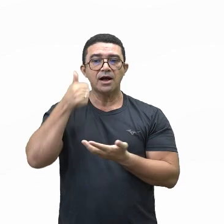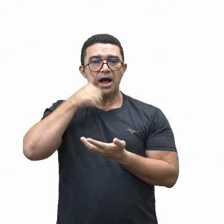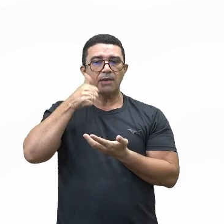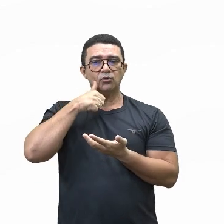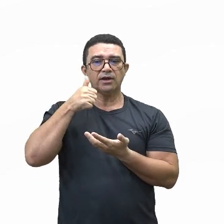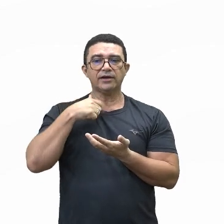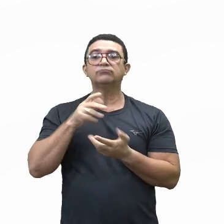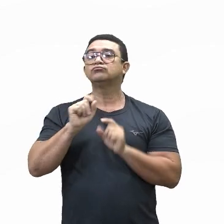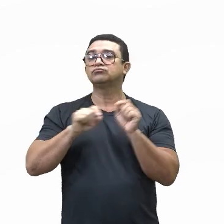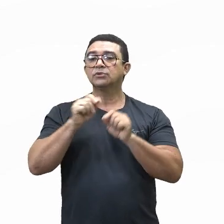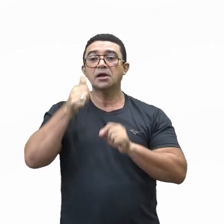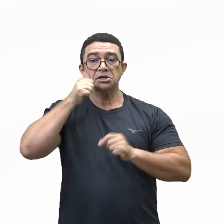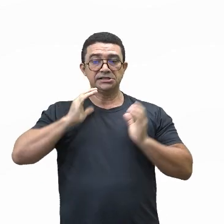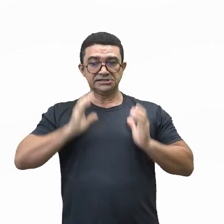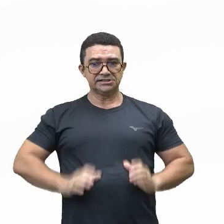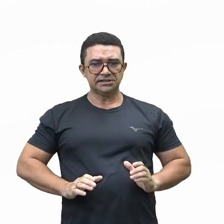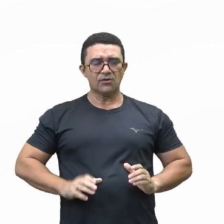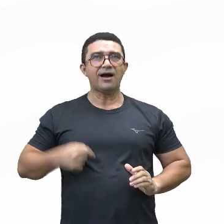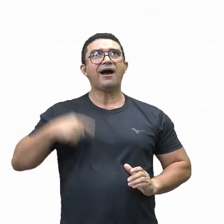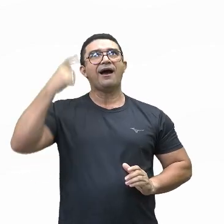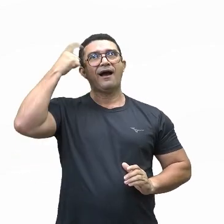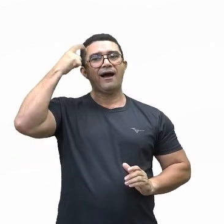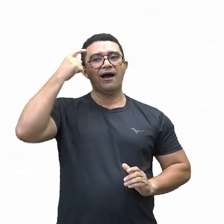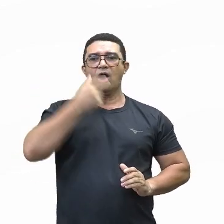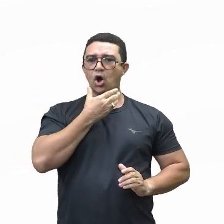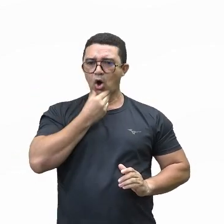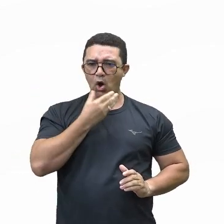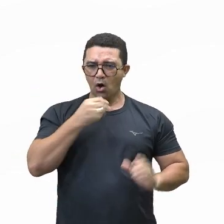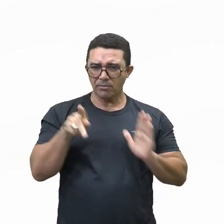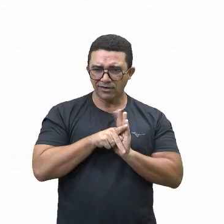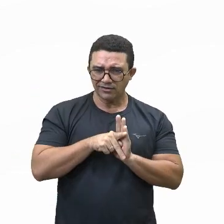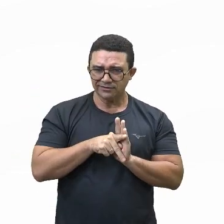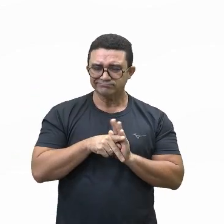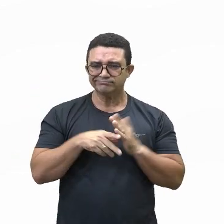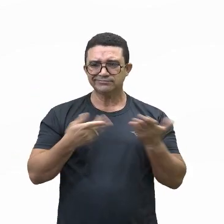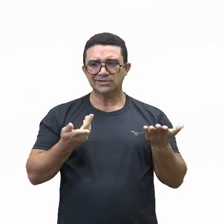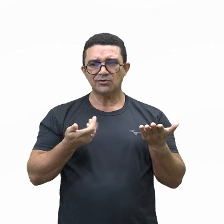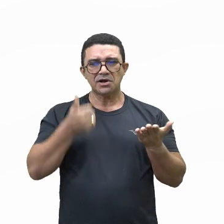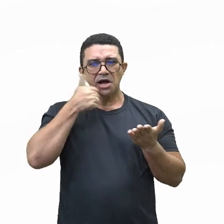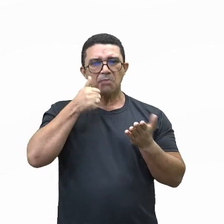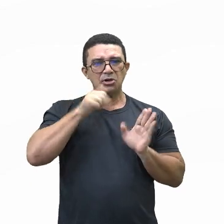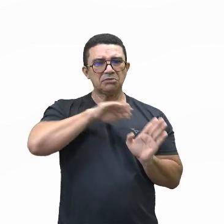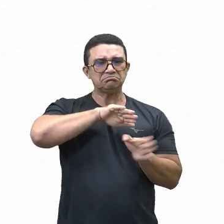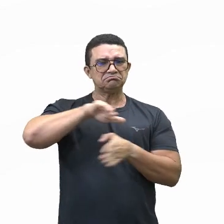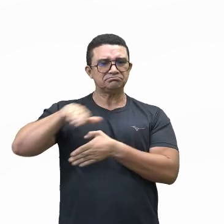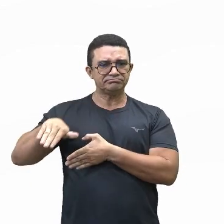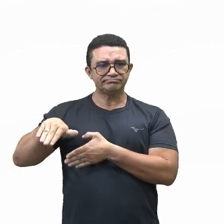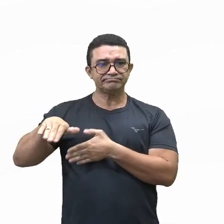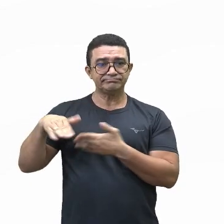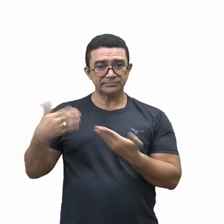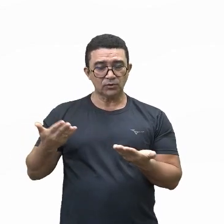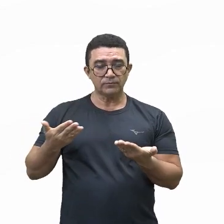Se falava em cidadão, se pensava só no homem. A Revolução é um marco para o que